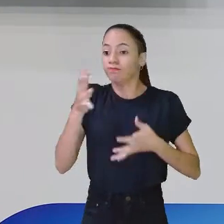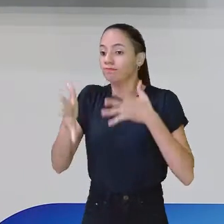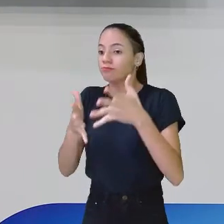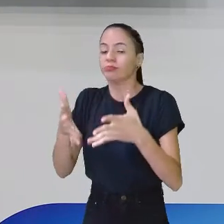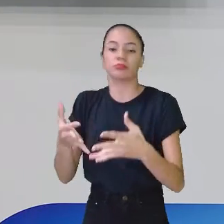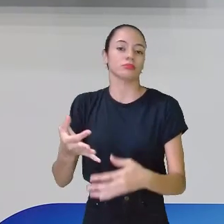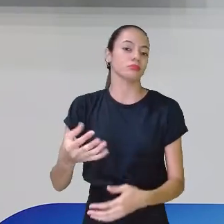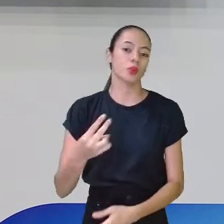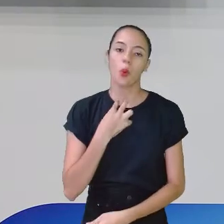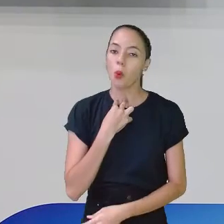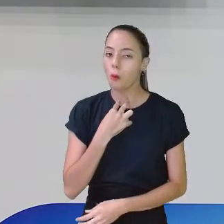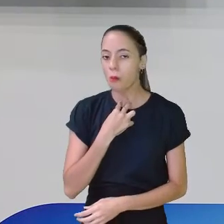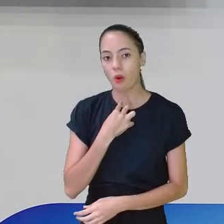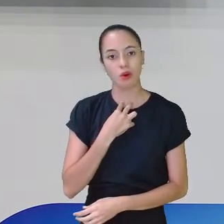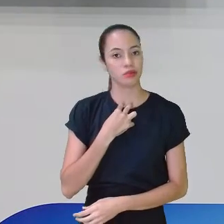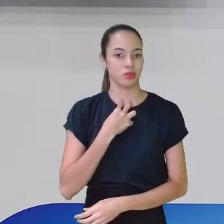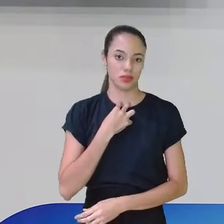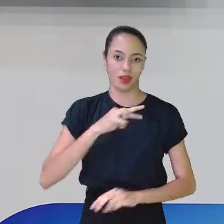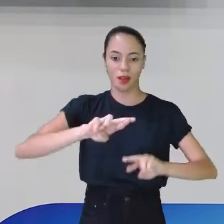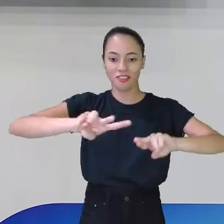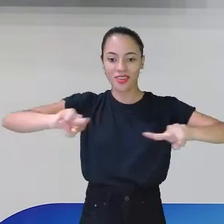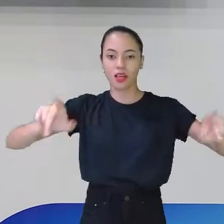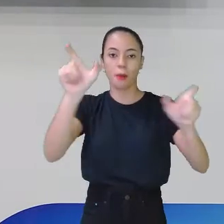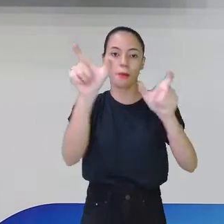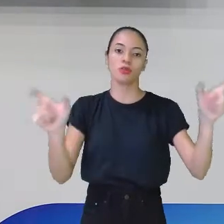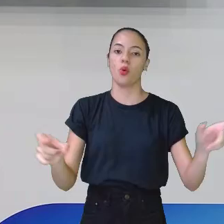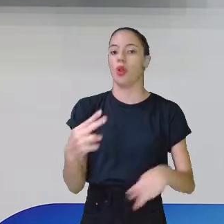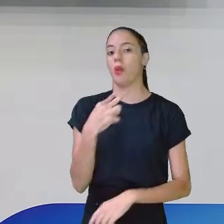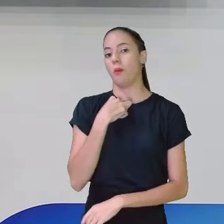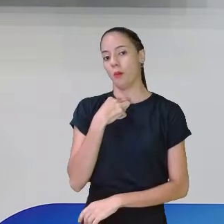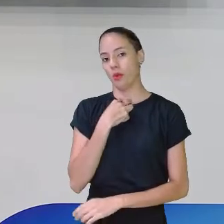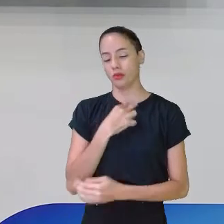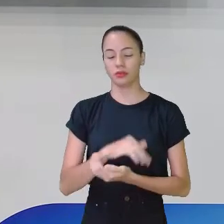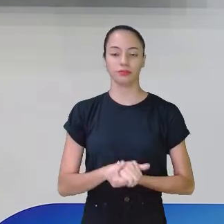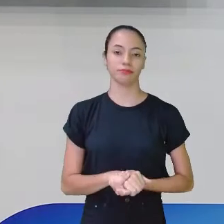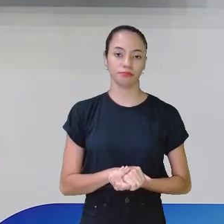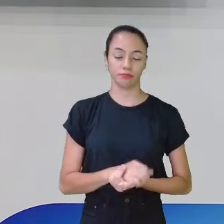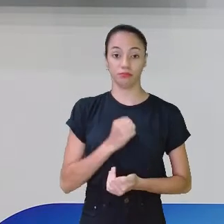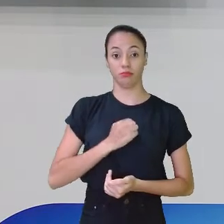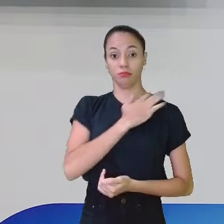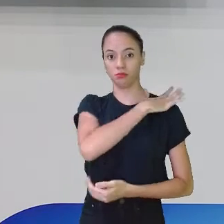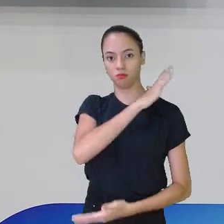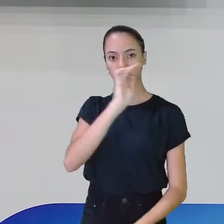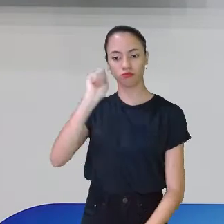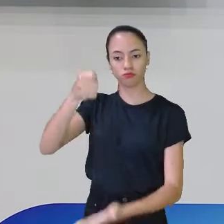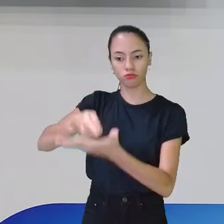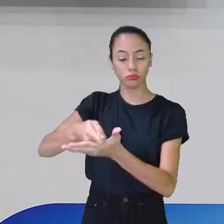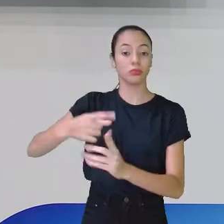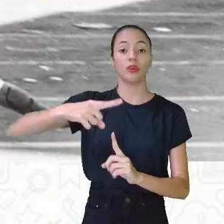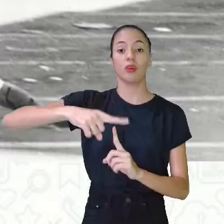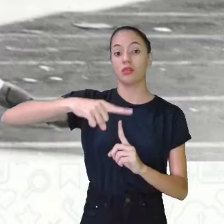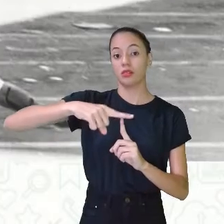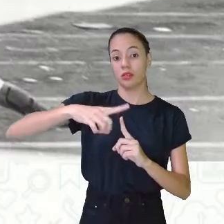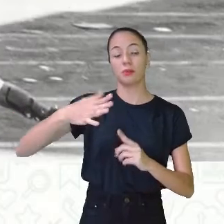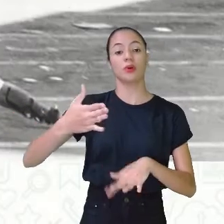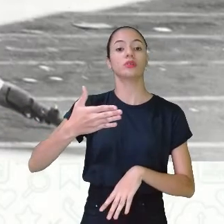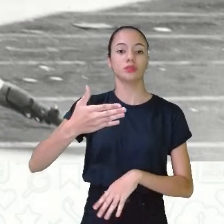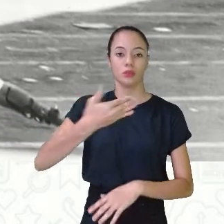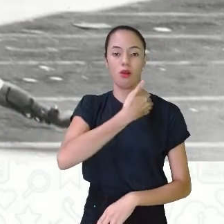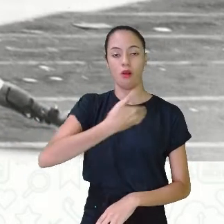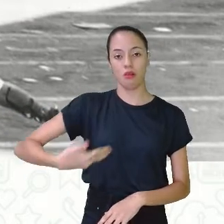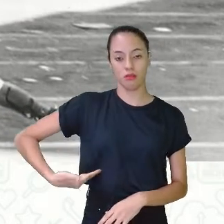podia dar voz a essa diversidade, certo? E olha aí, ditadura é um regime político